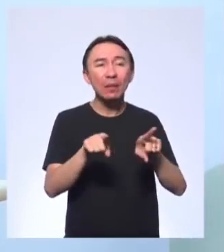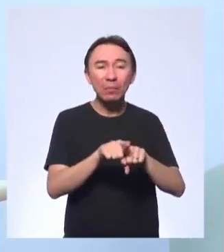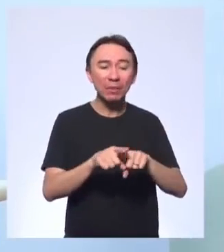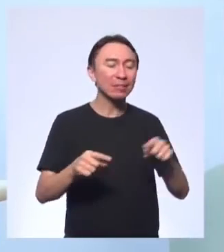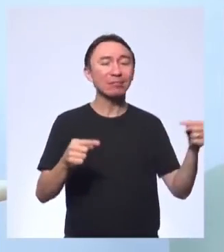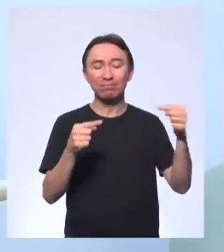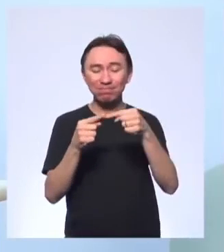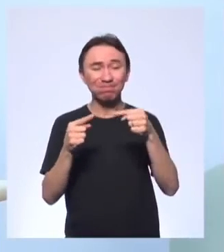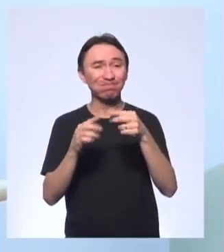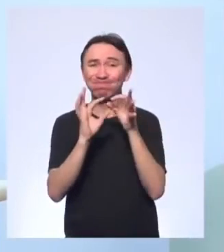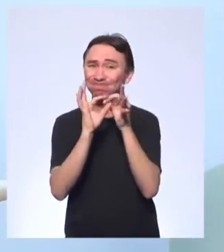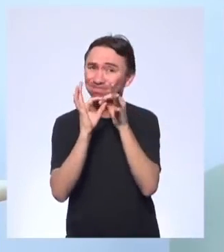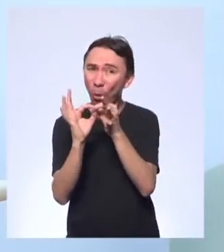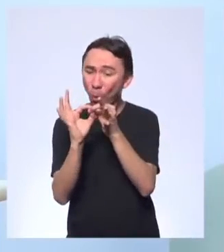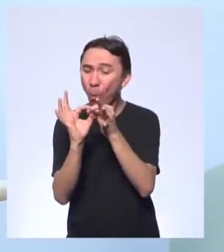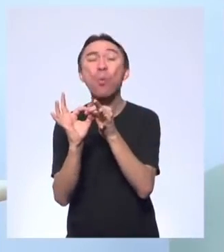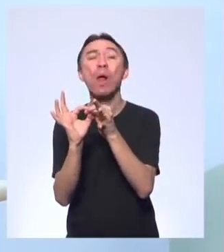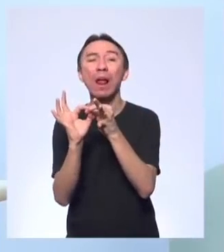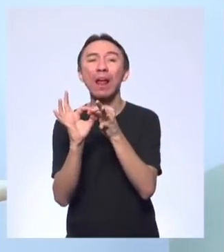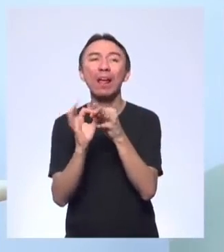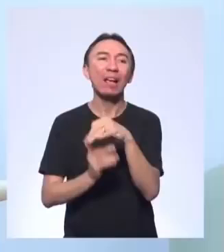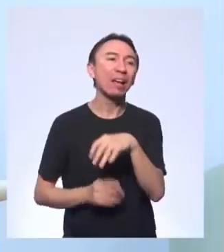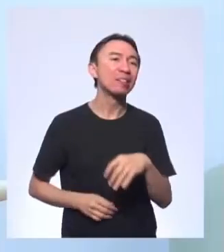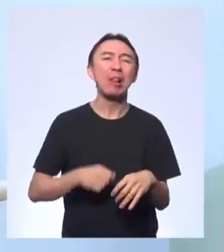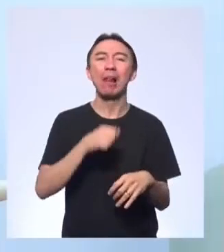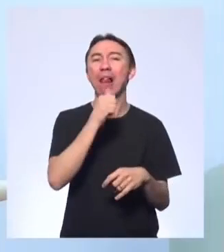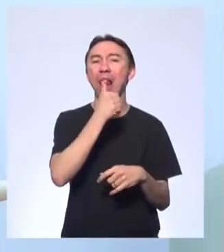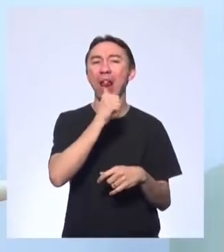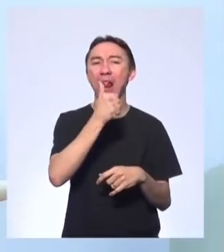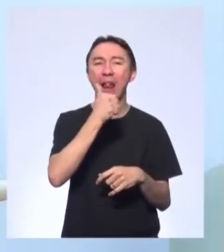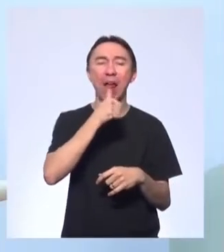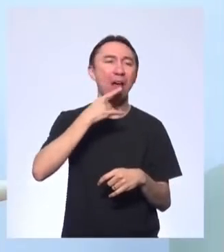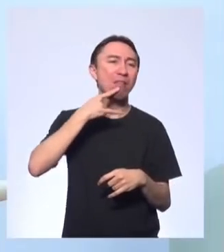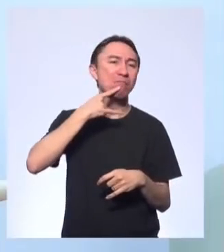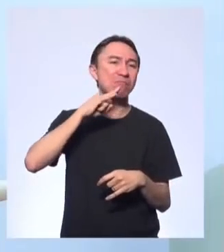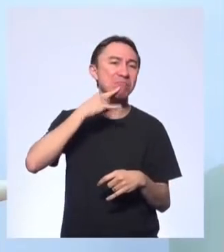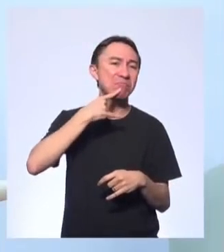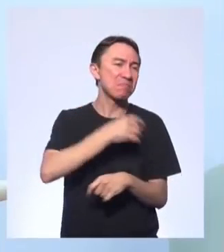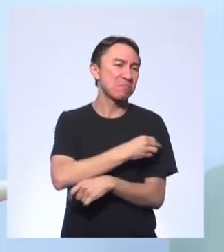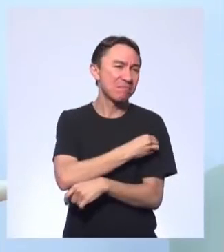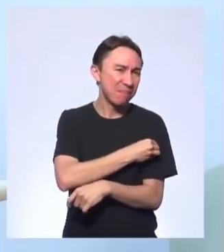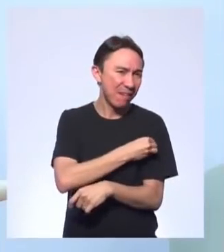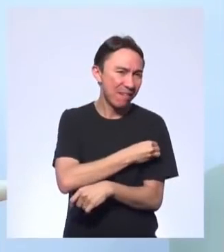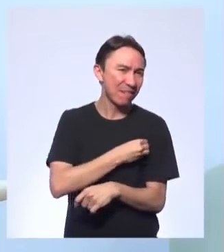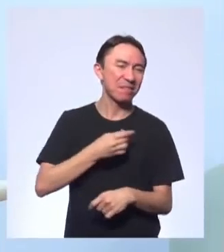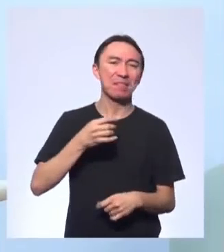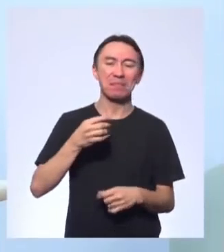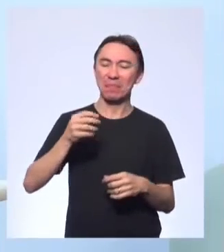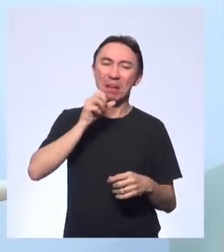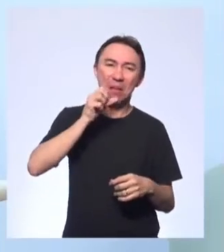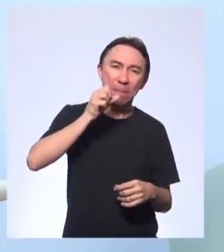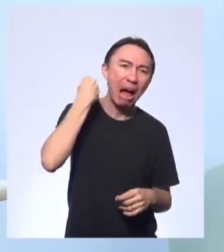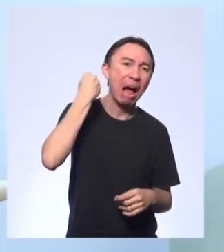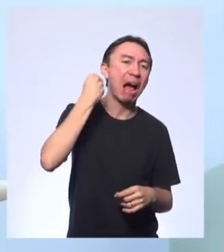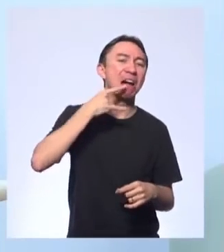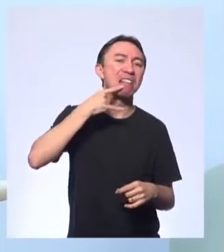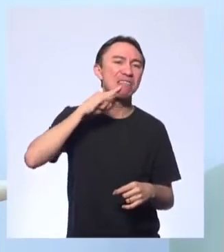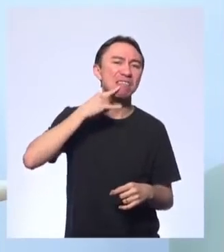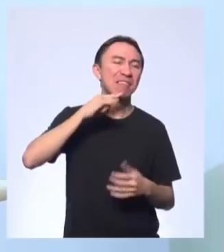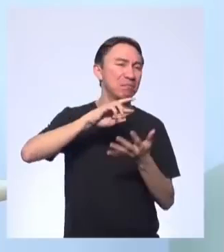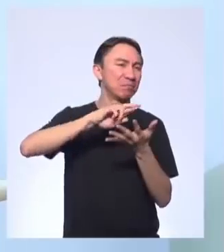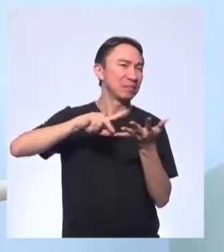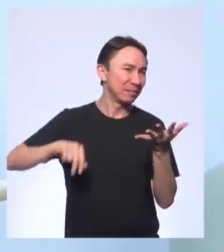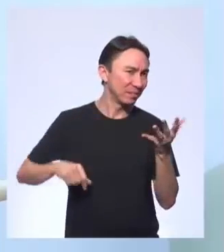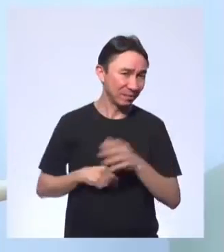do álcool. Tá? Então, quando a gente fala em consumo do álcool, no geral, o fato do álcool ser uma